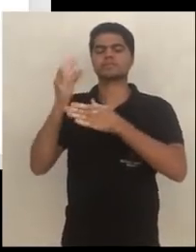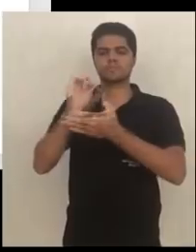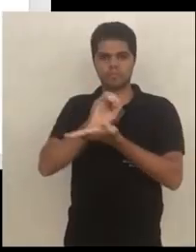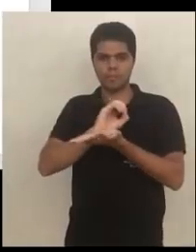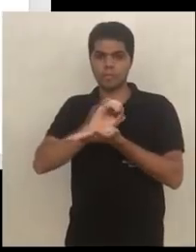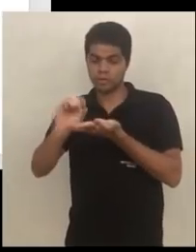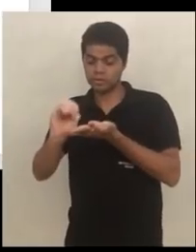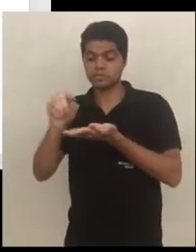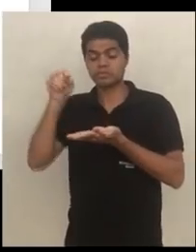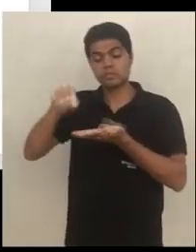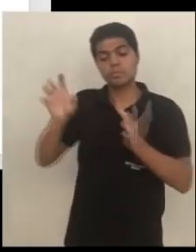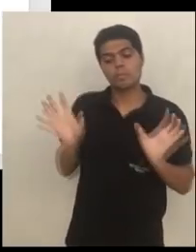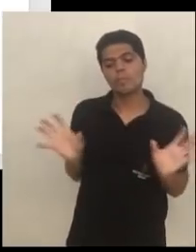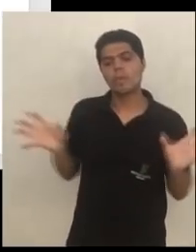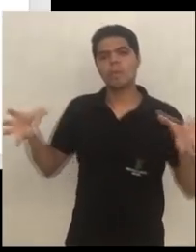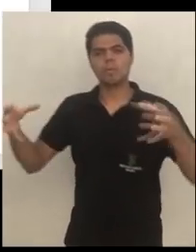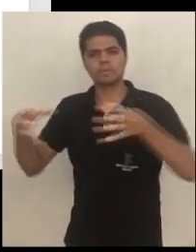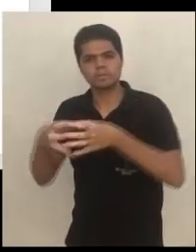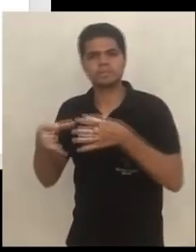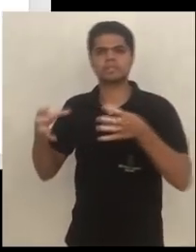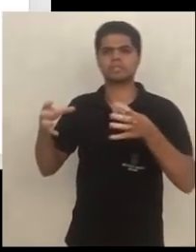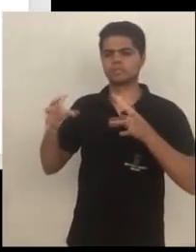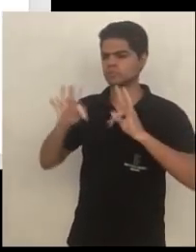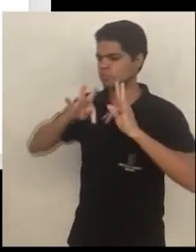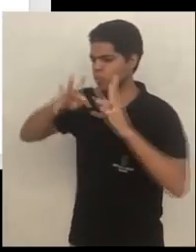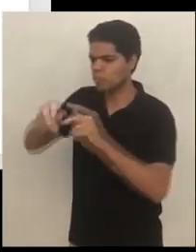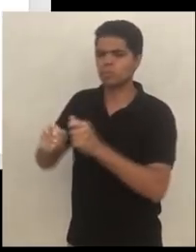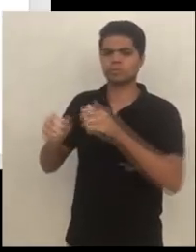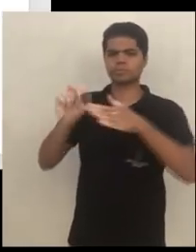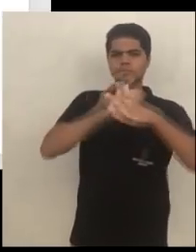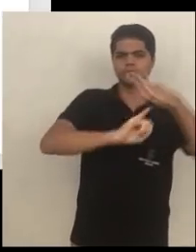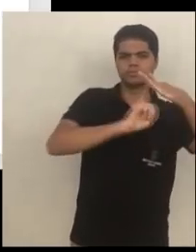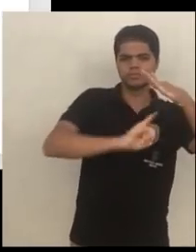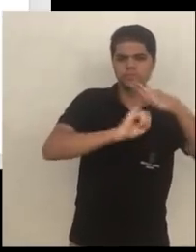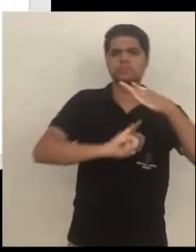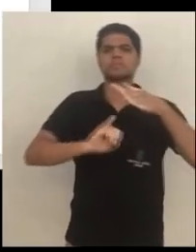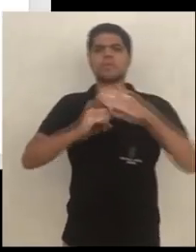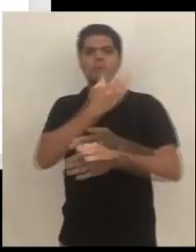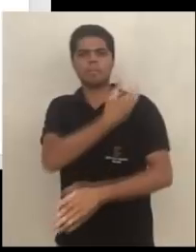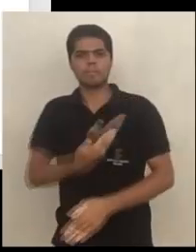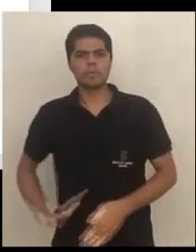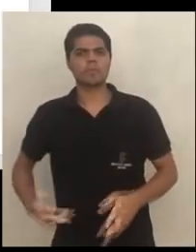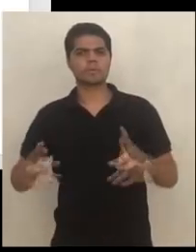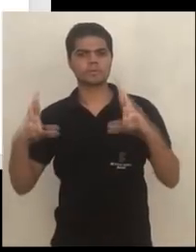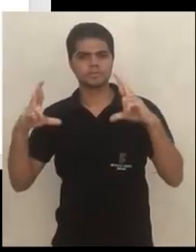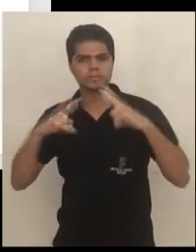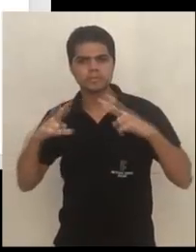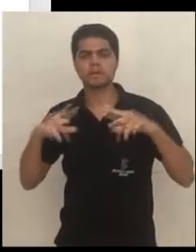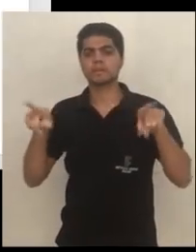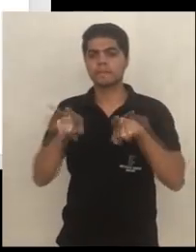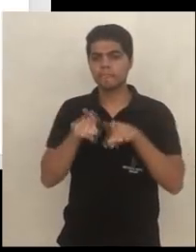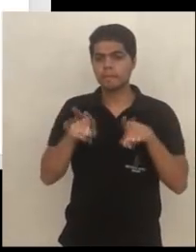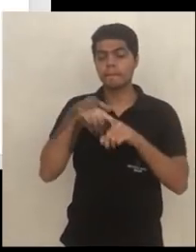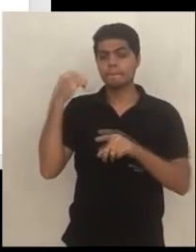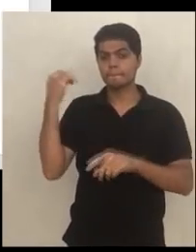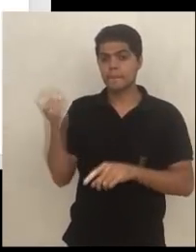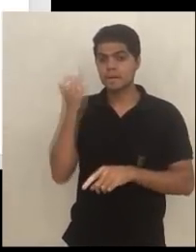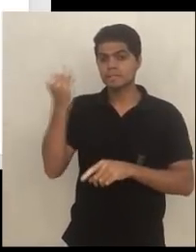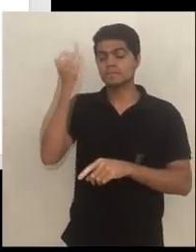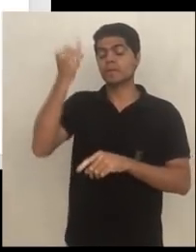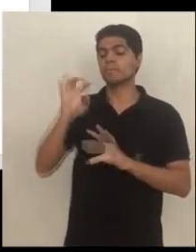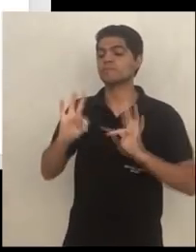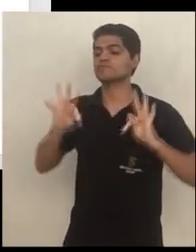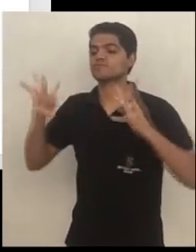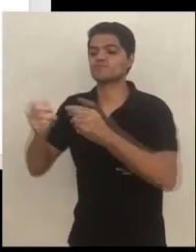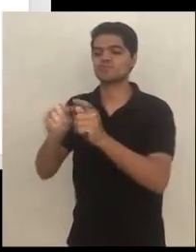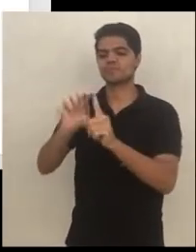os agentes da rede de produção orgânica, das instituições públicas, privadas e principalmente da participação da